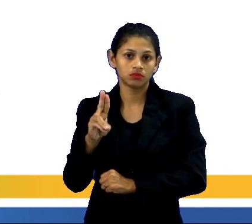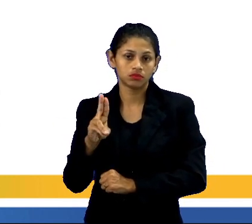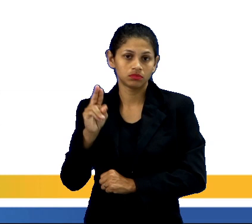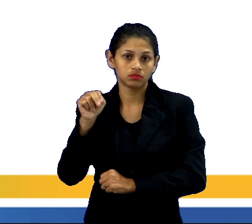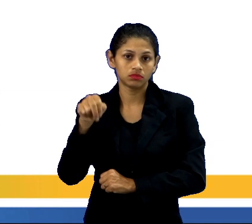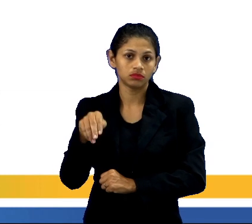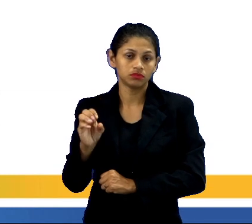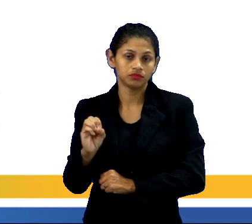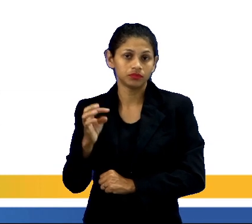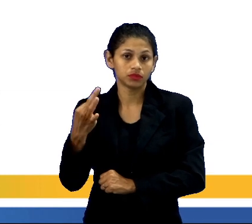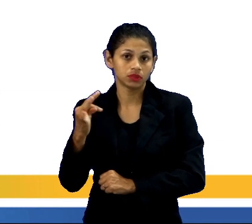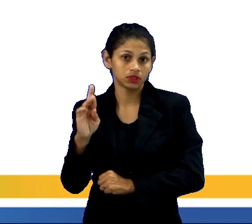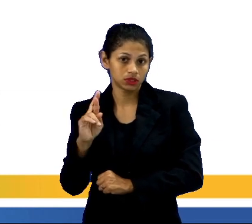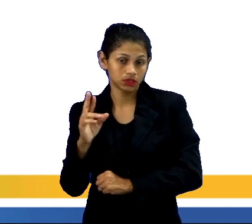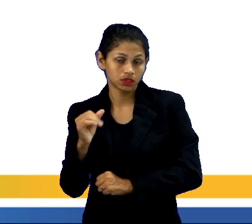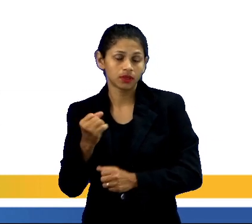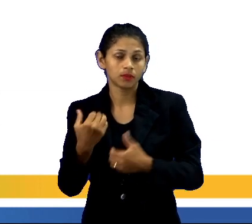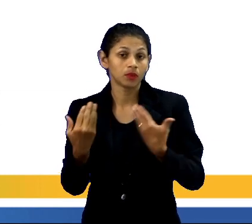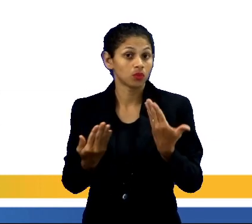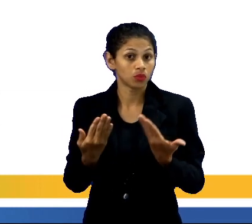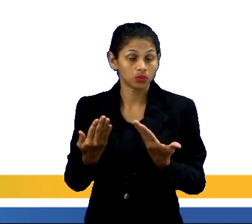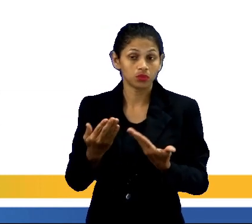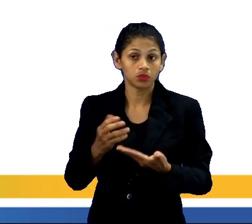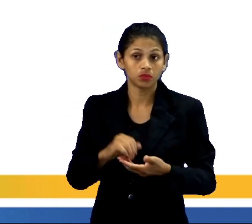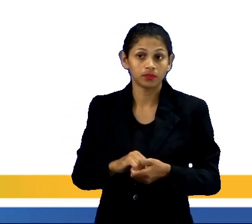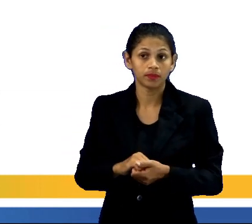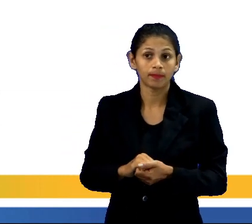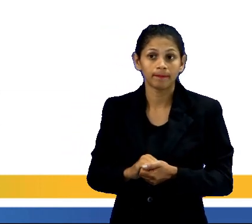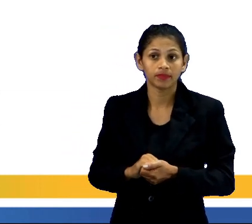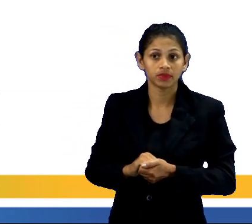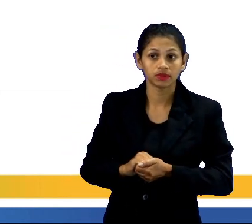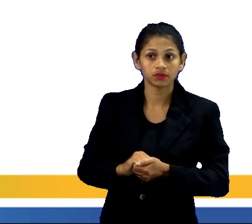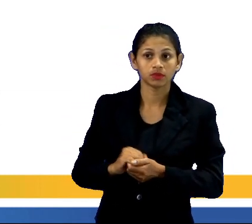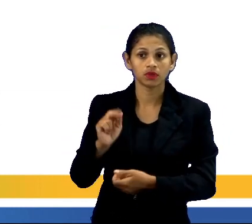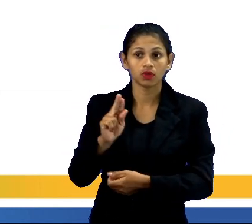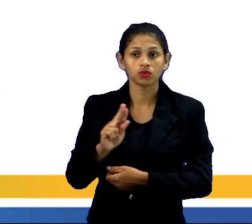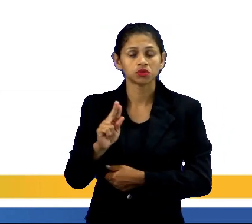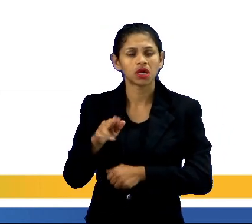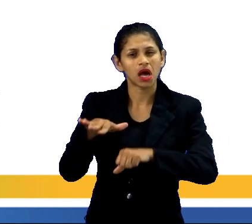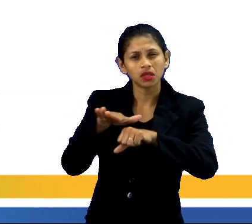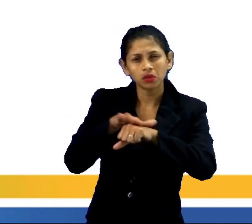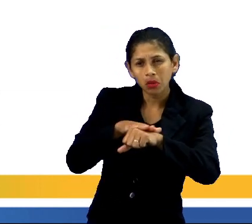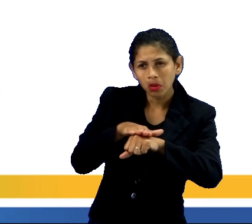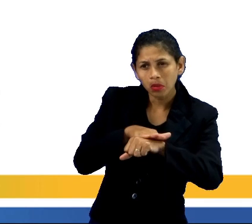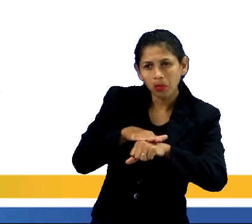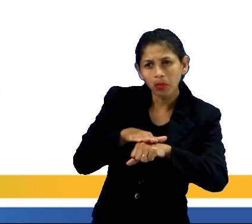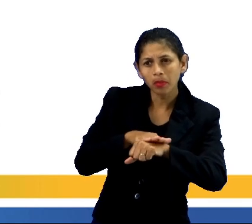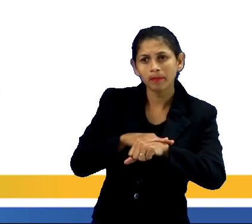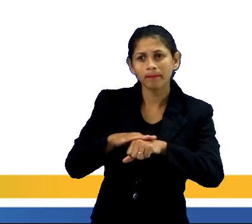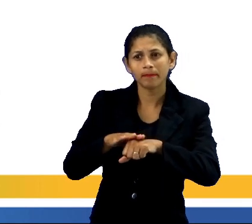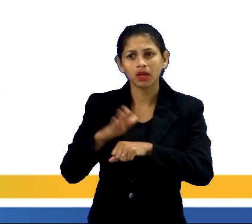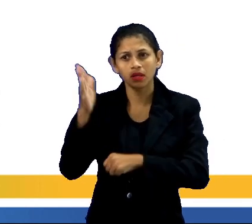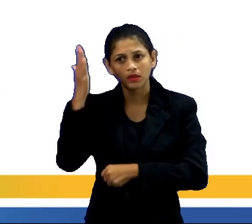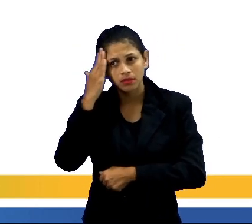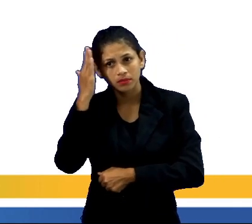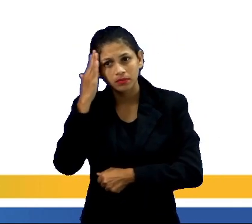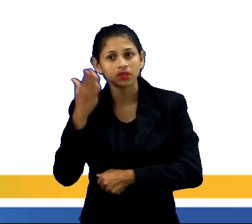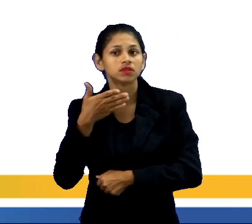pulmão, bexiga, rins, melanoma, né, que é o câncer de pele, cabeça, pescoço e o linfoma de